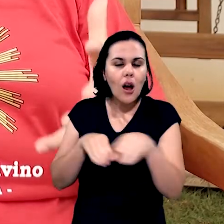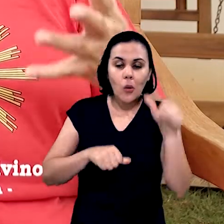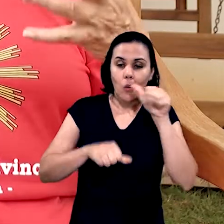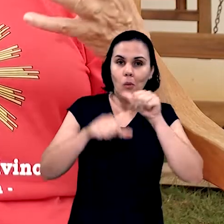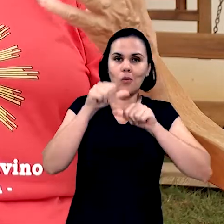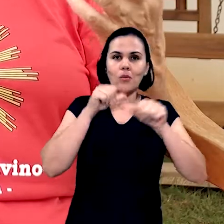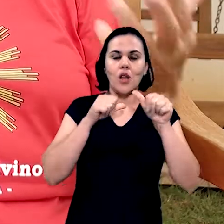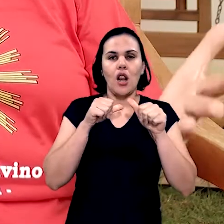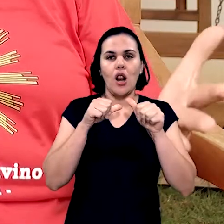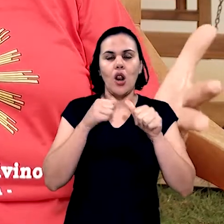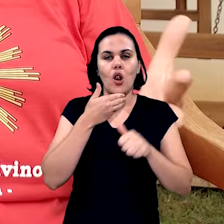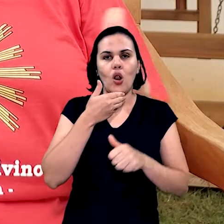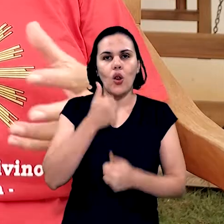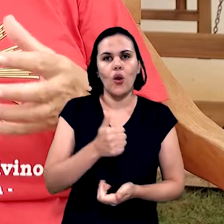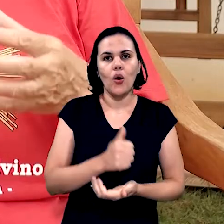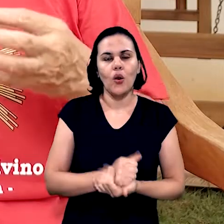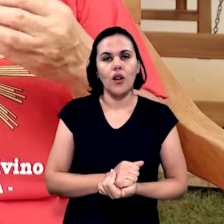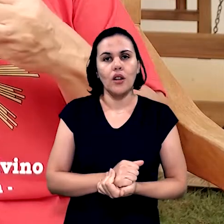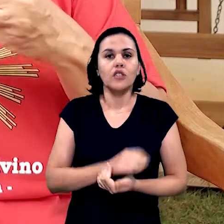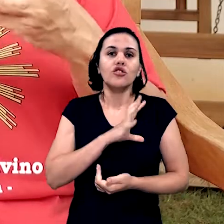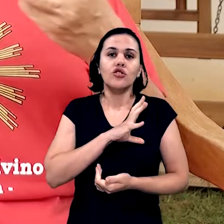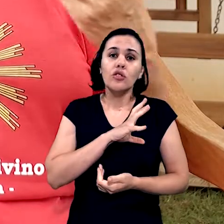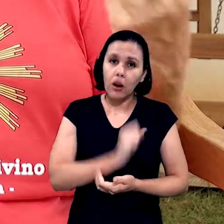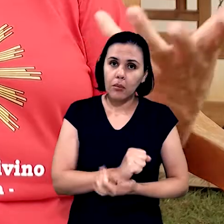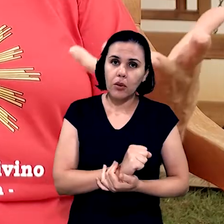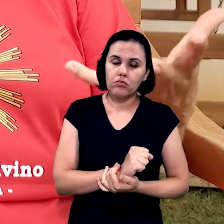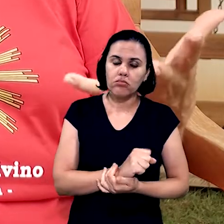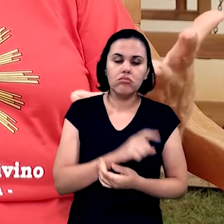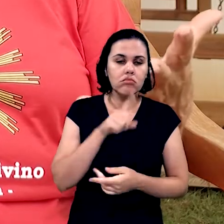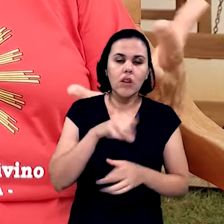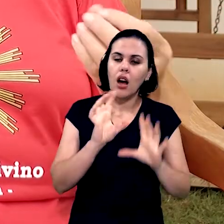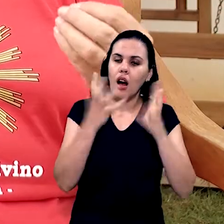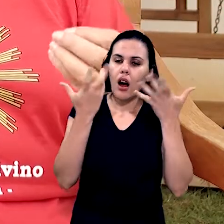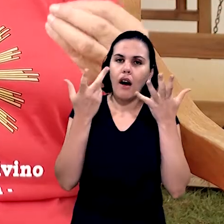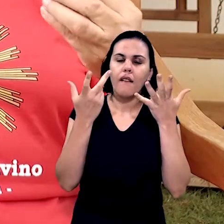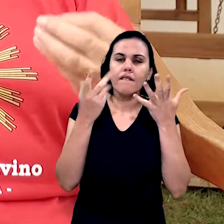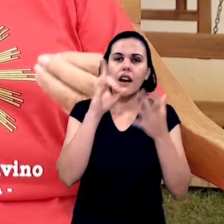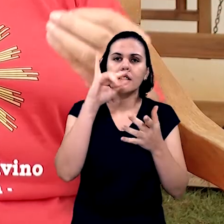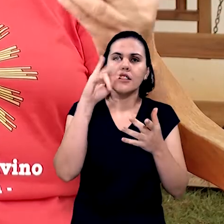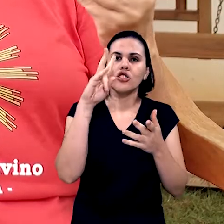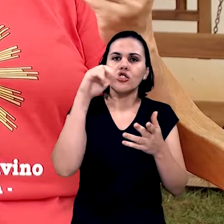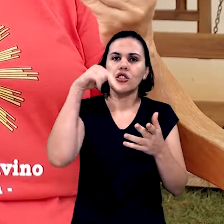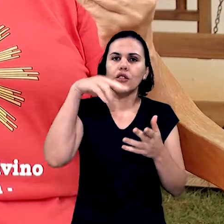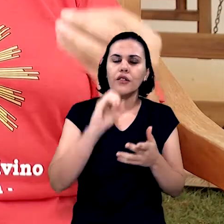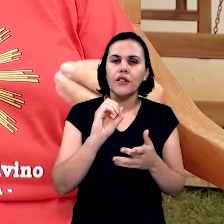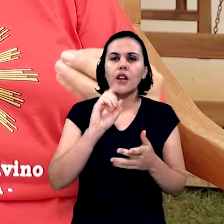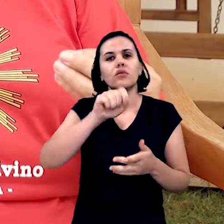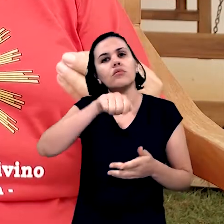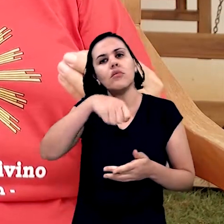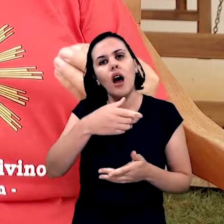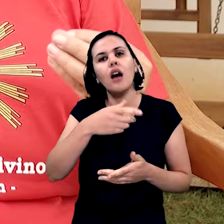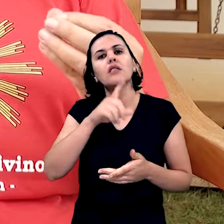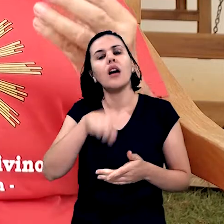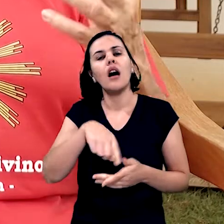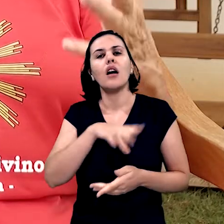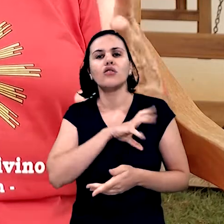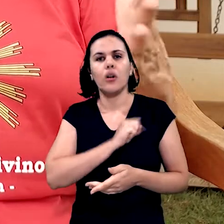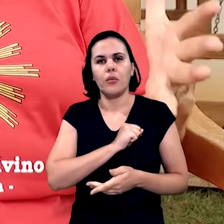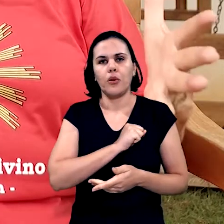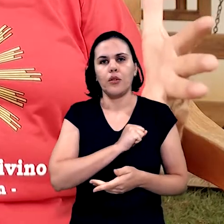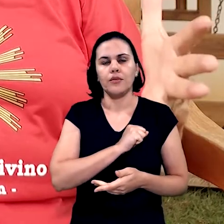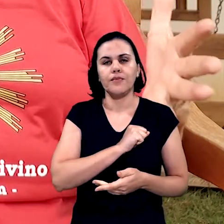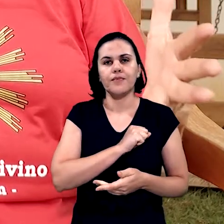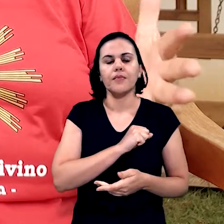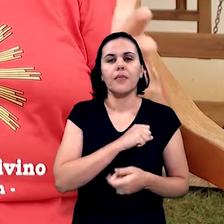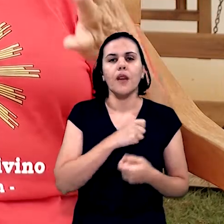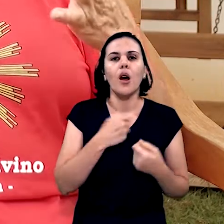igualdade, renovação, de amor. A festa do Divino Espírito Santo, ela é